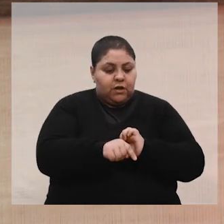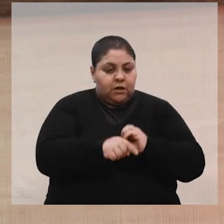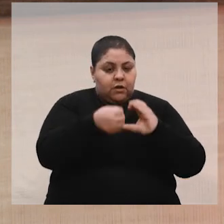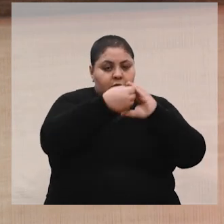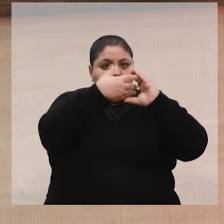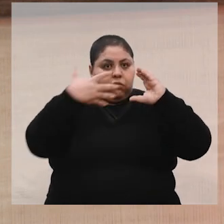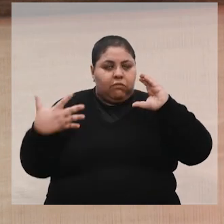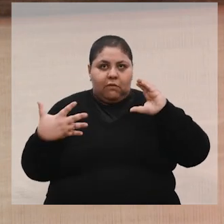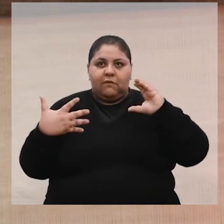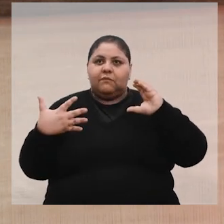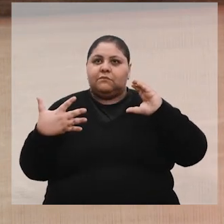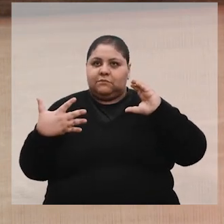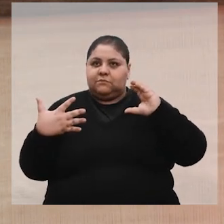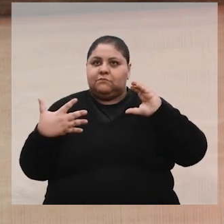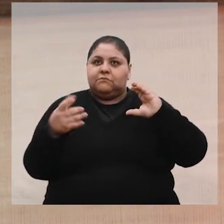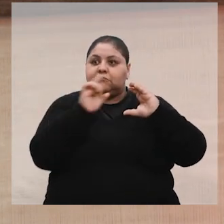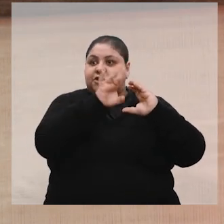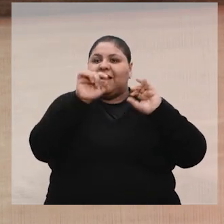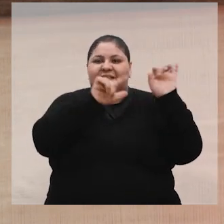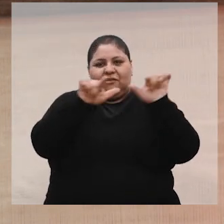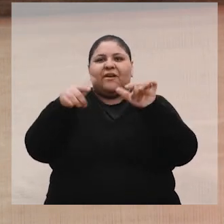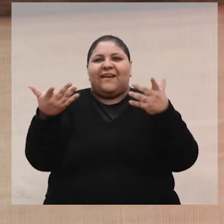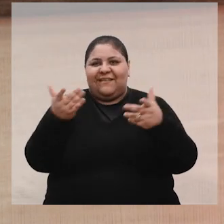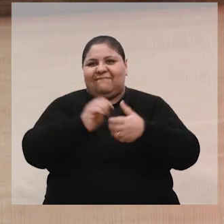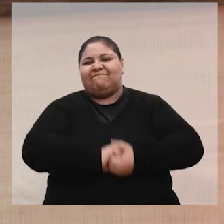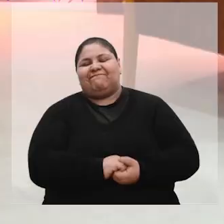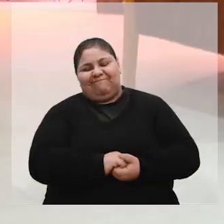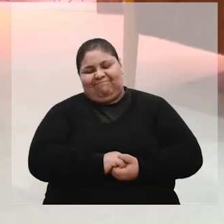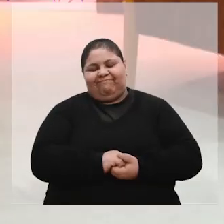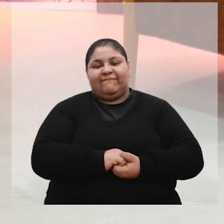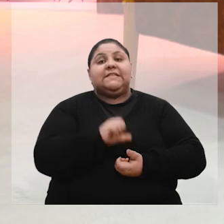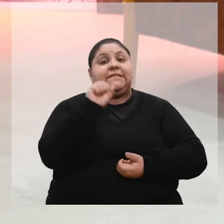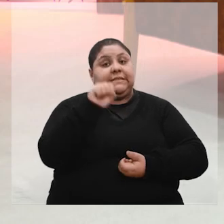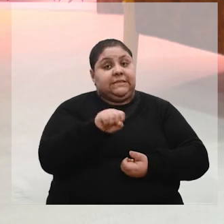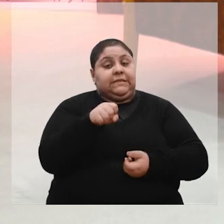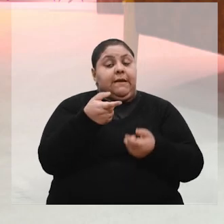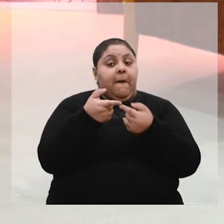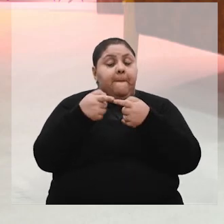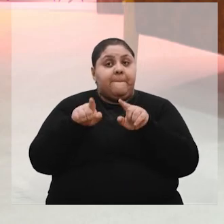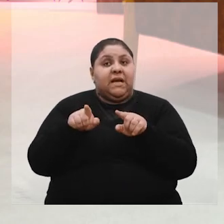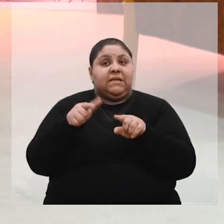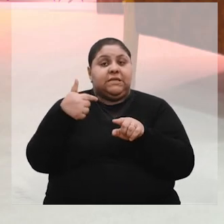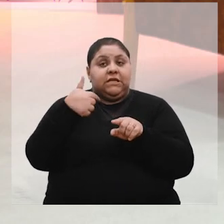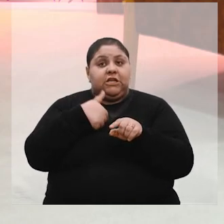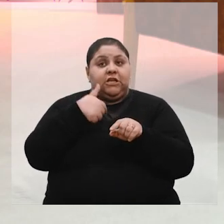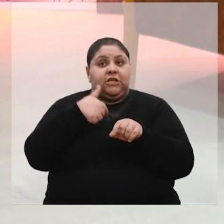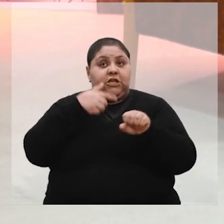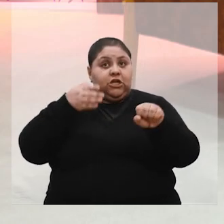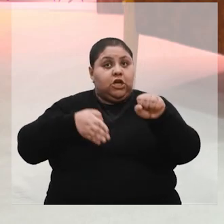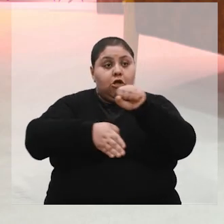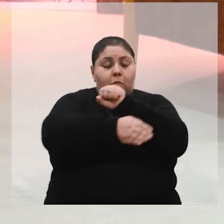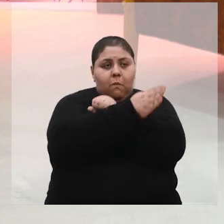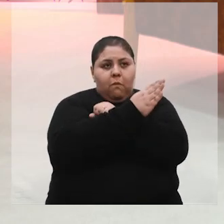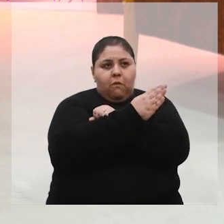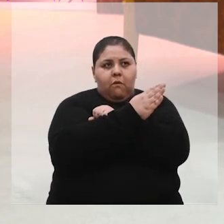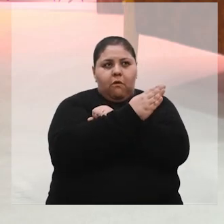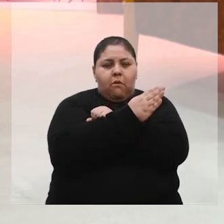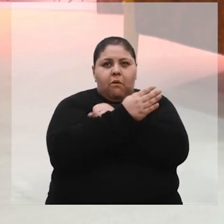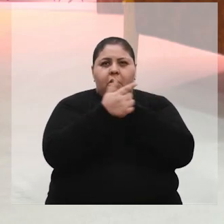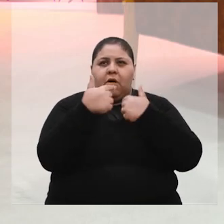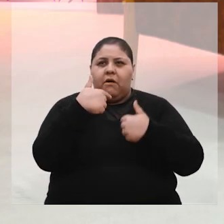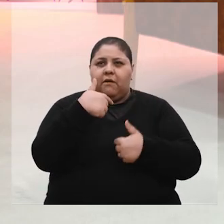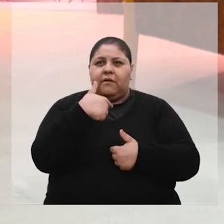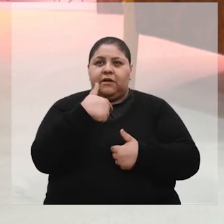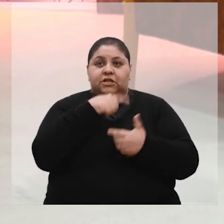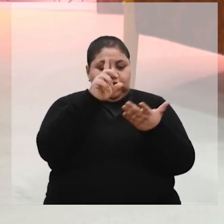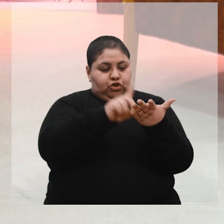características de cada lugar. Sim. Mas, quando eu estava nesta viagem, eu tinha o